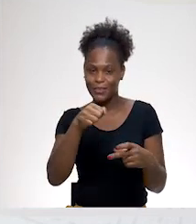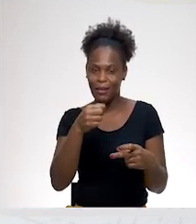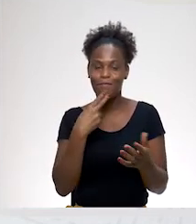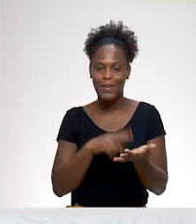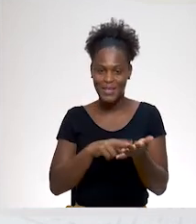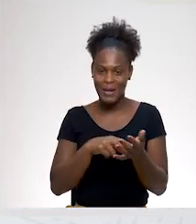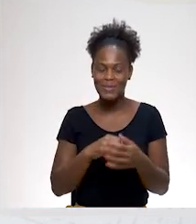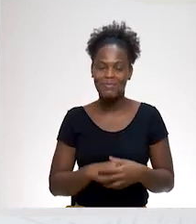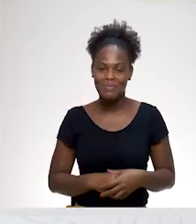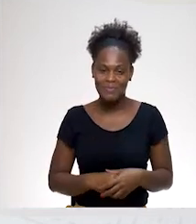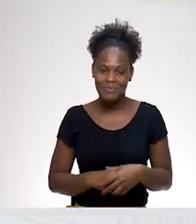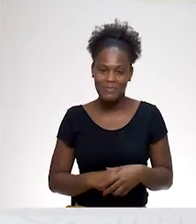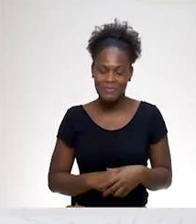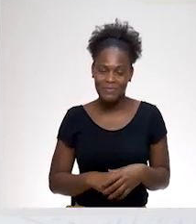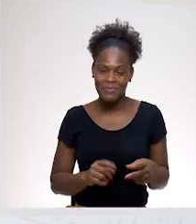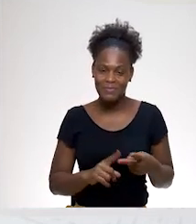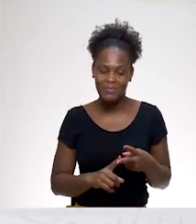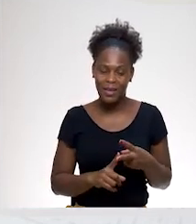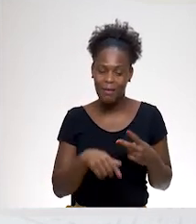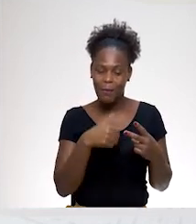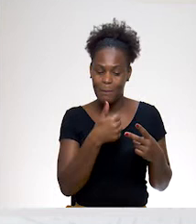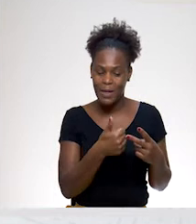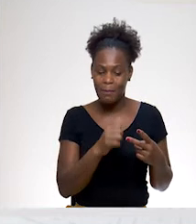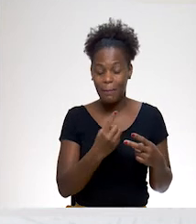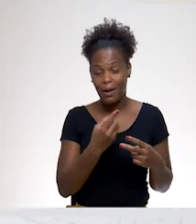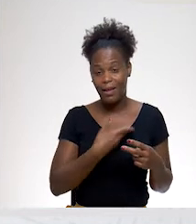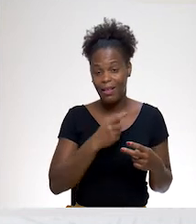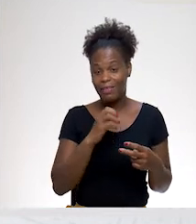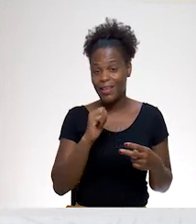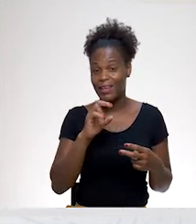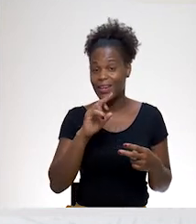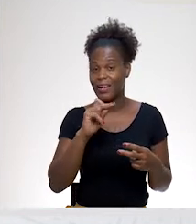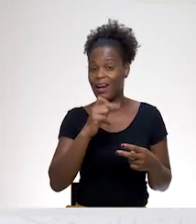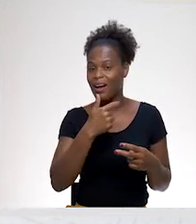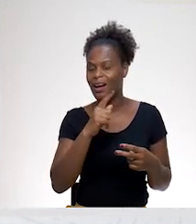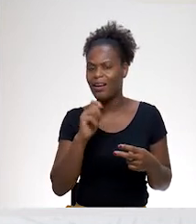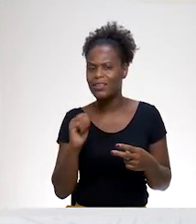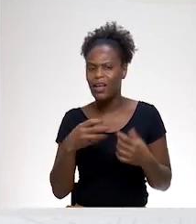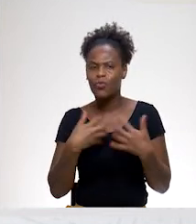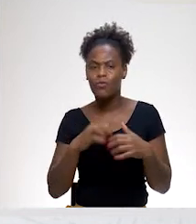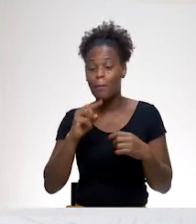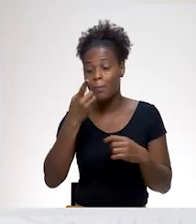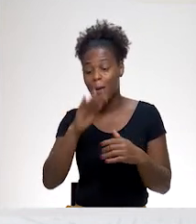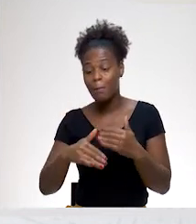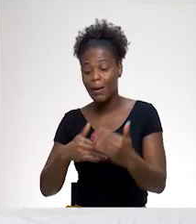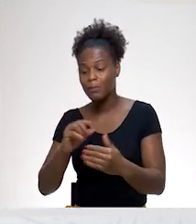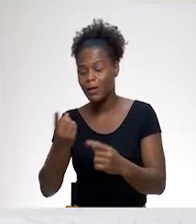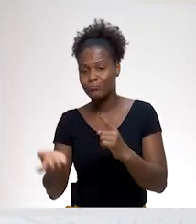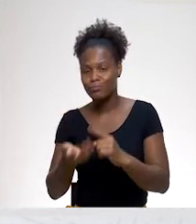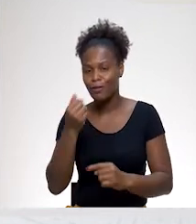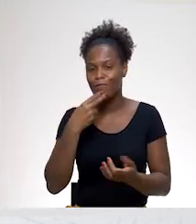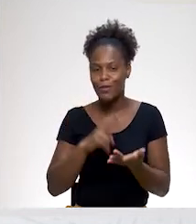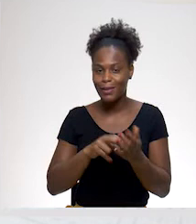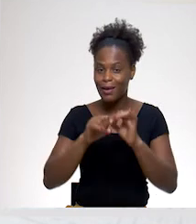sim verdadeira. A linha B, para Descartes, a dúvida é o primeiro passo para atingir